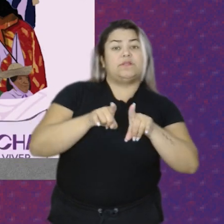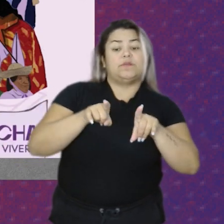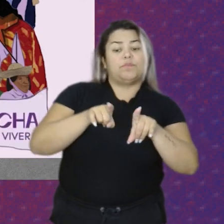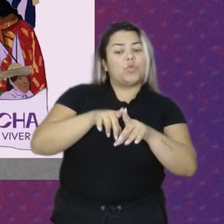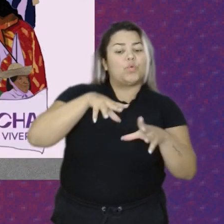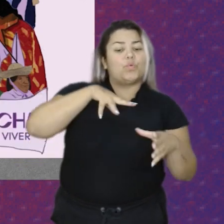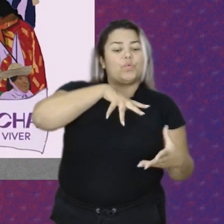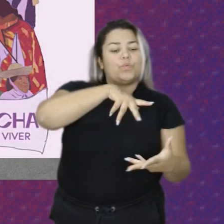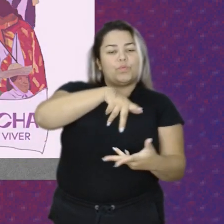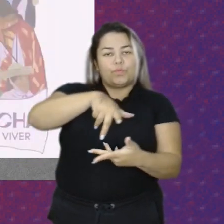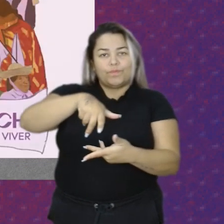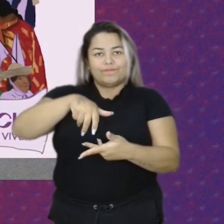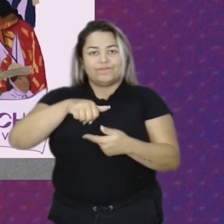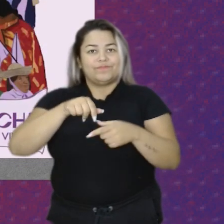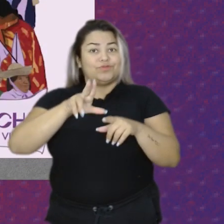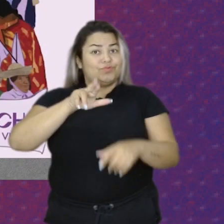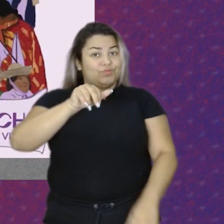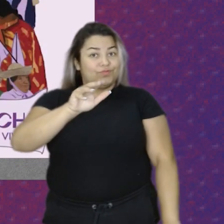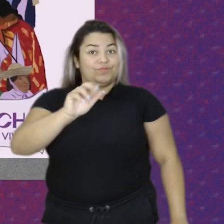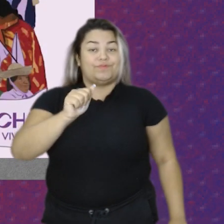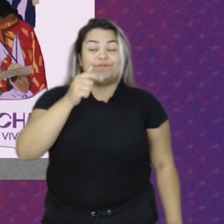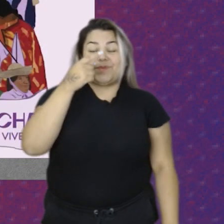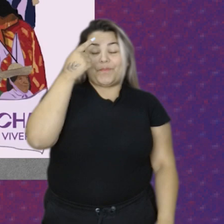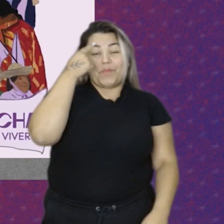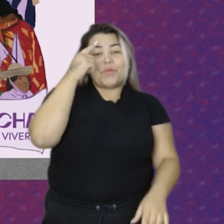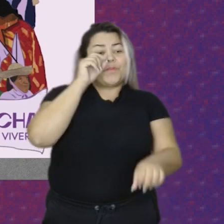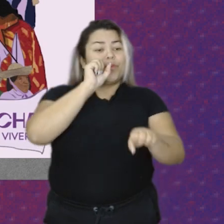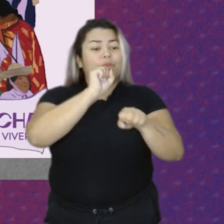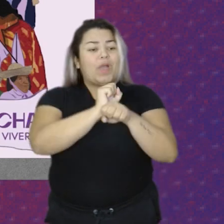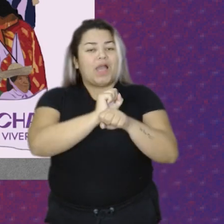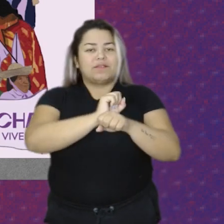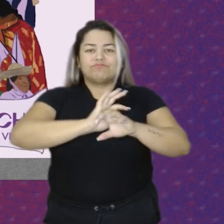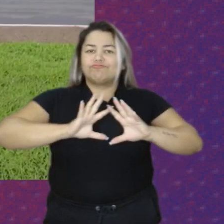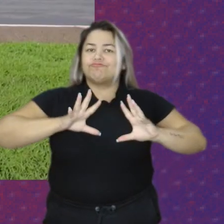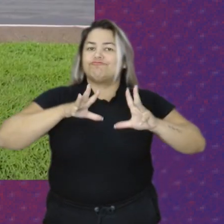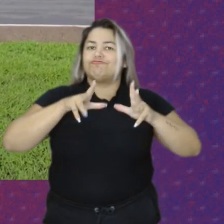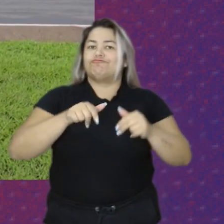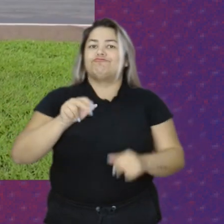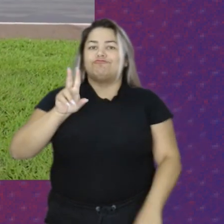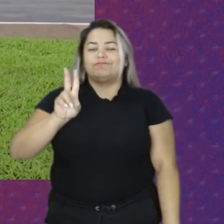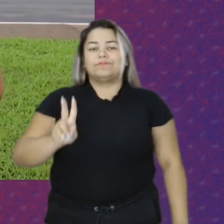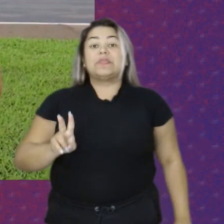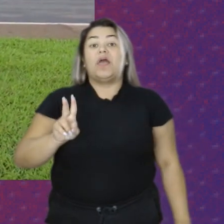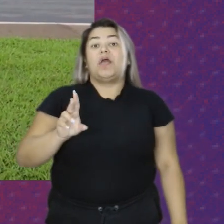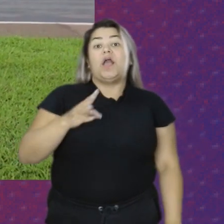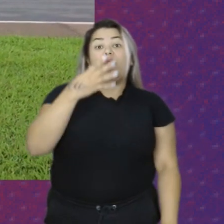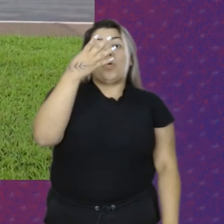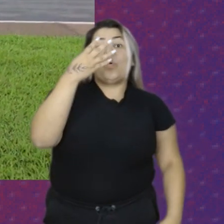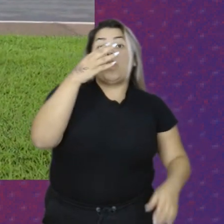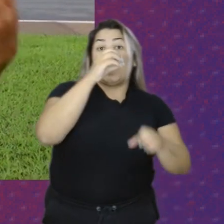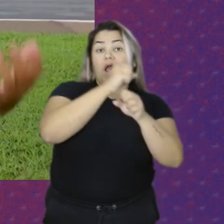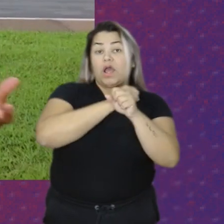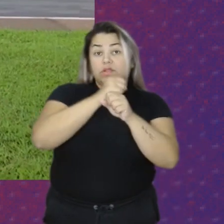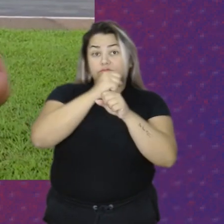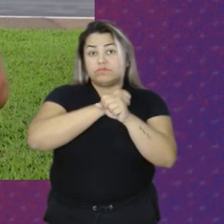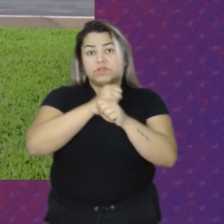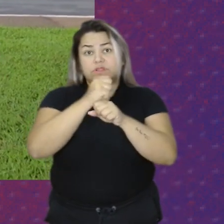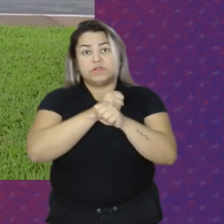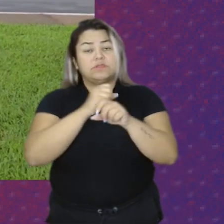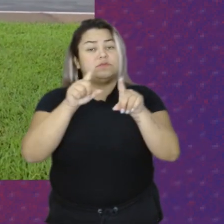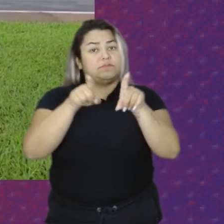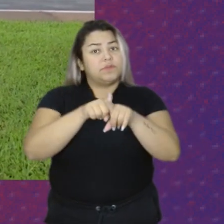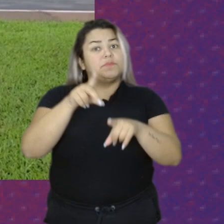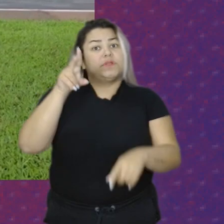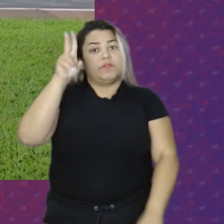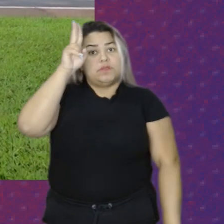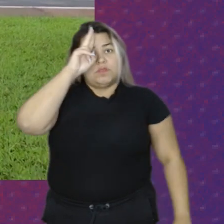é mundo, nunca pensou de parar. Toda vez que eu... A cada 4 anos, inspiradas pela